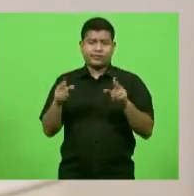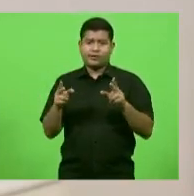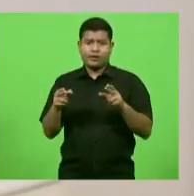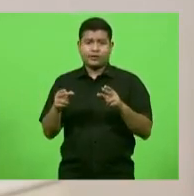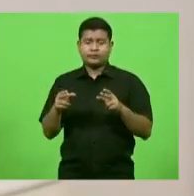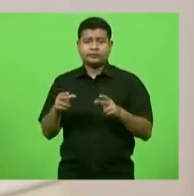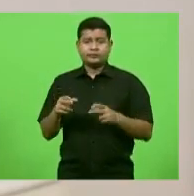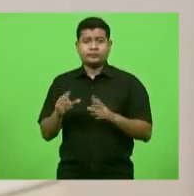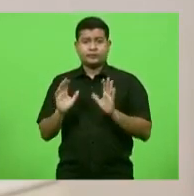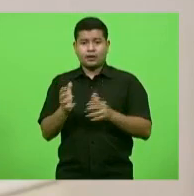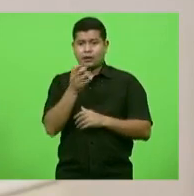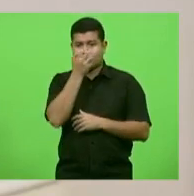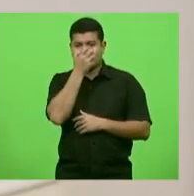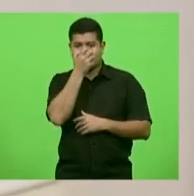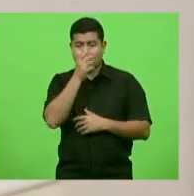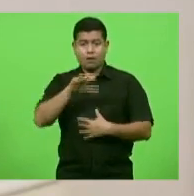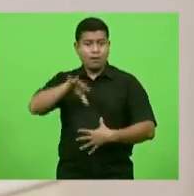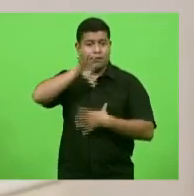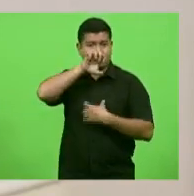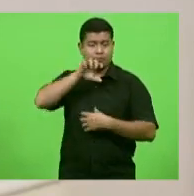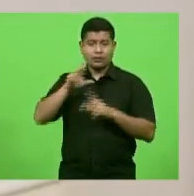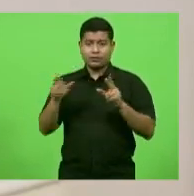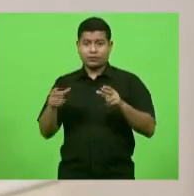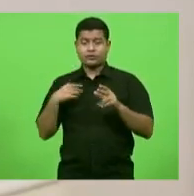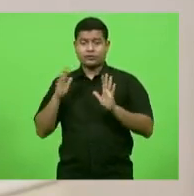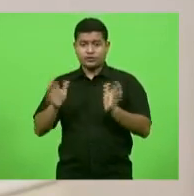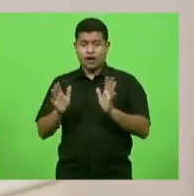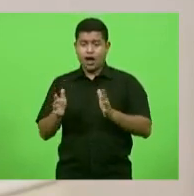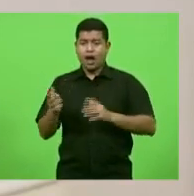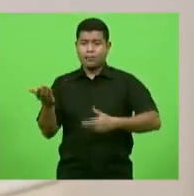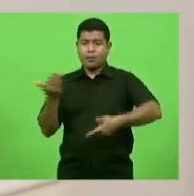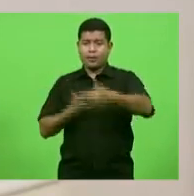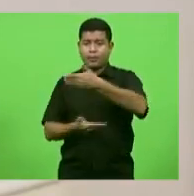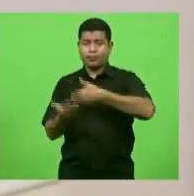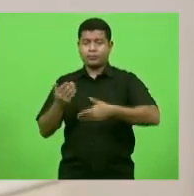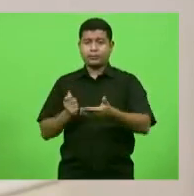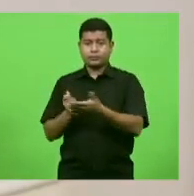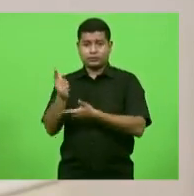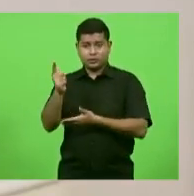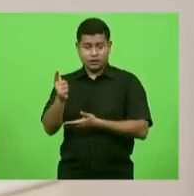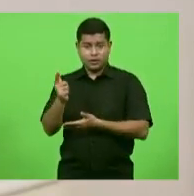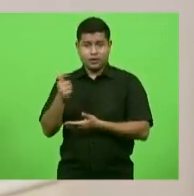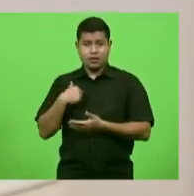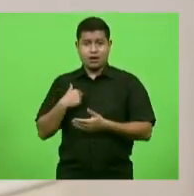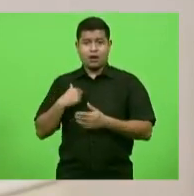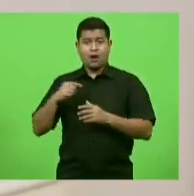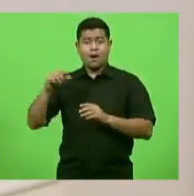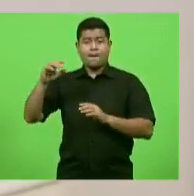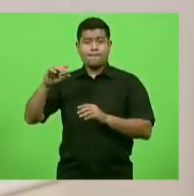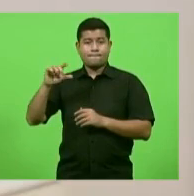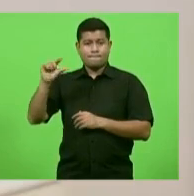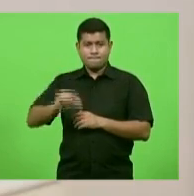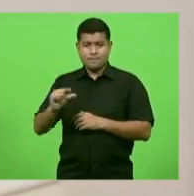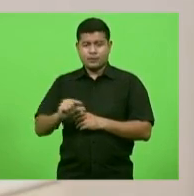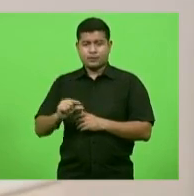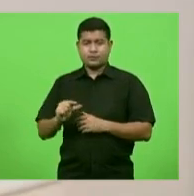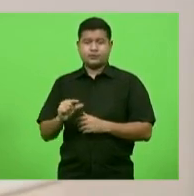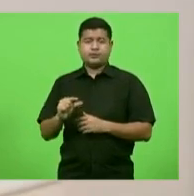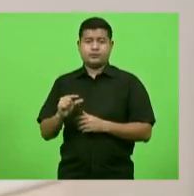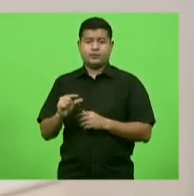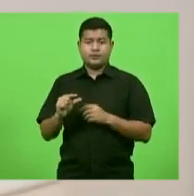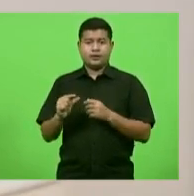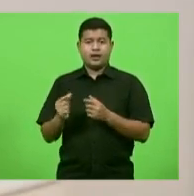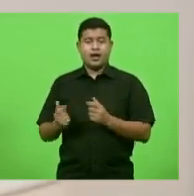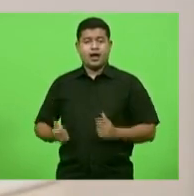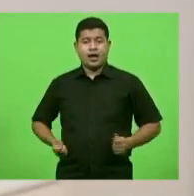equipamento já foi comercializado na tua referência aí, histórica, o menor preço que a gente já comprou e o maior que já